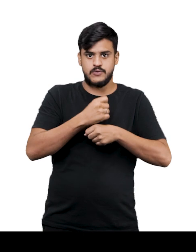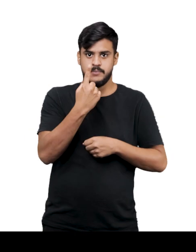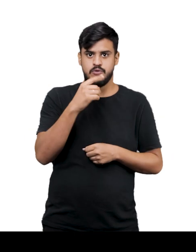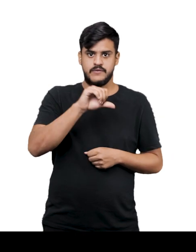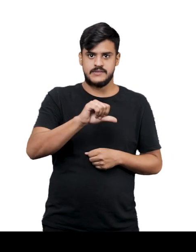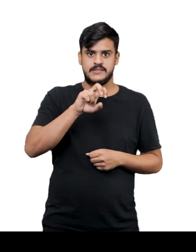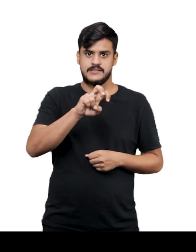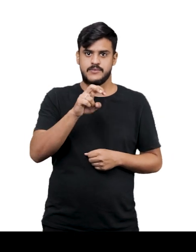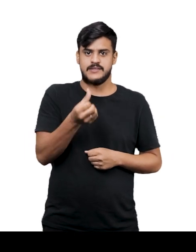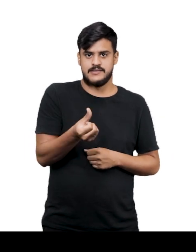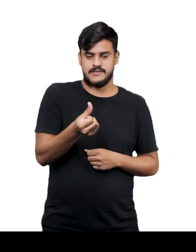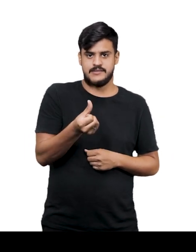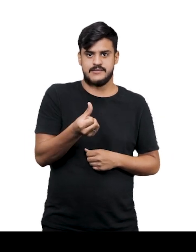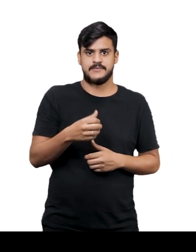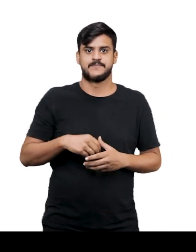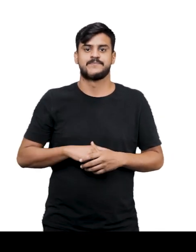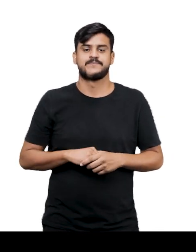Bardi, em